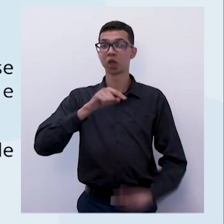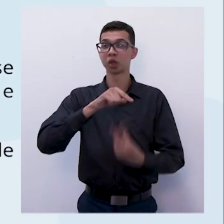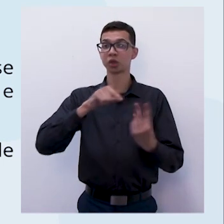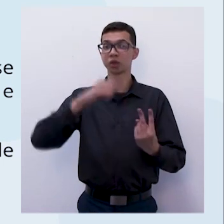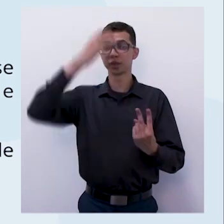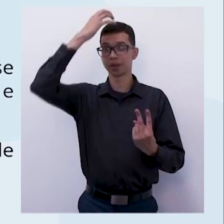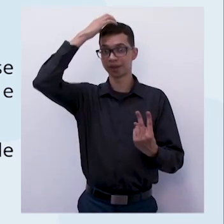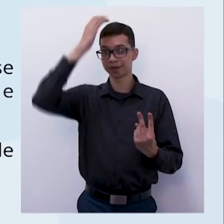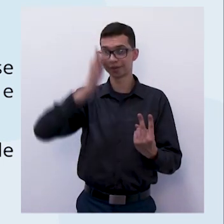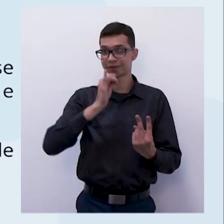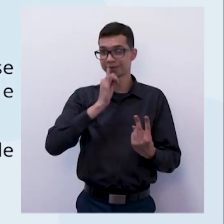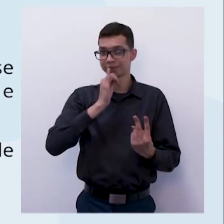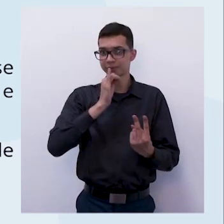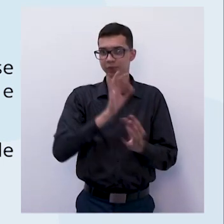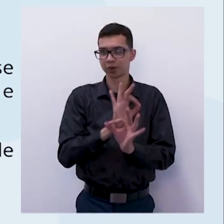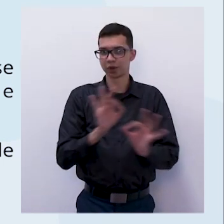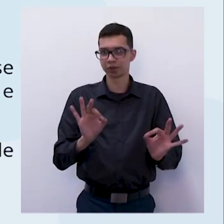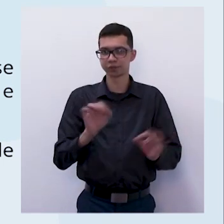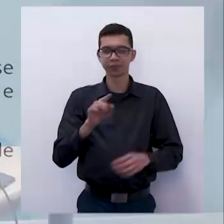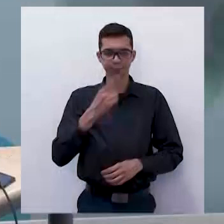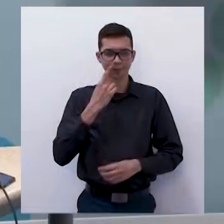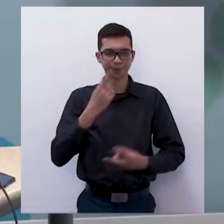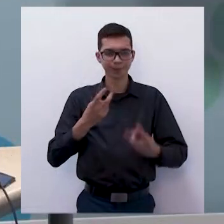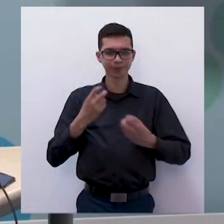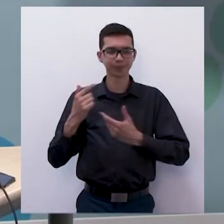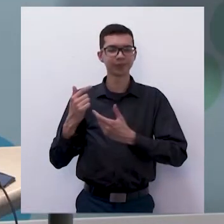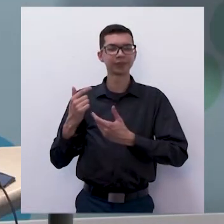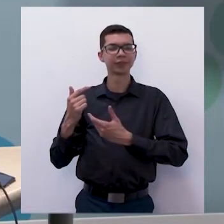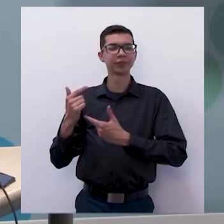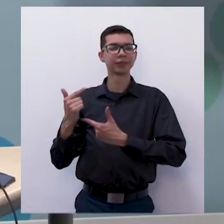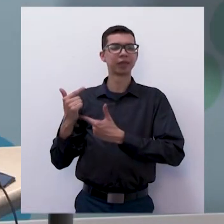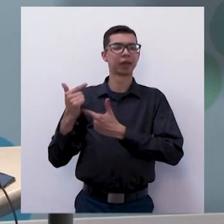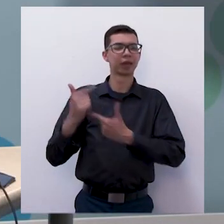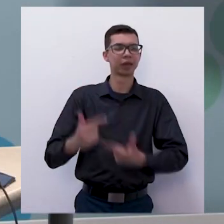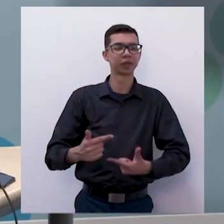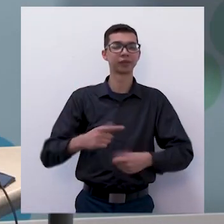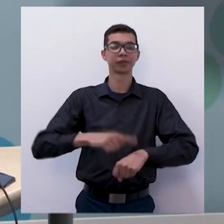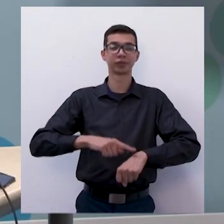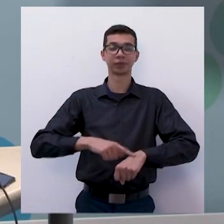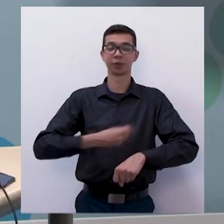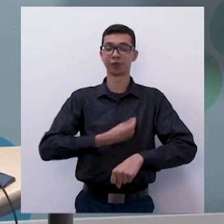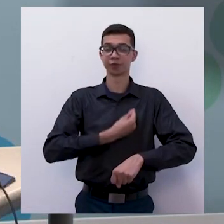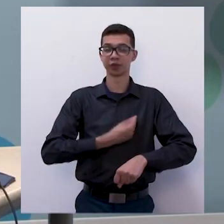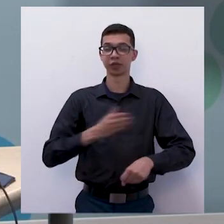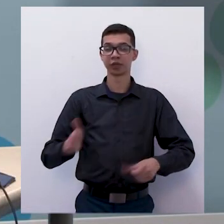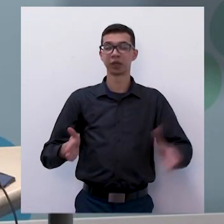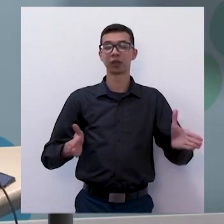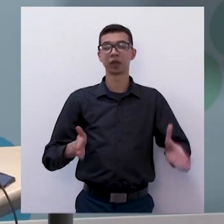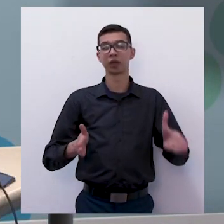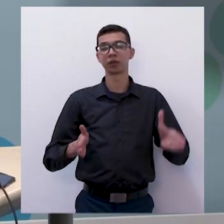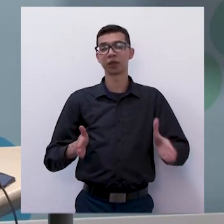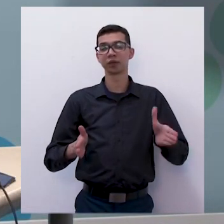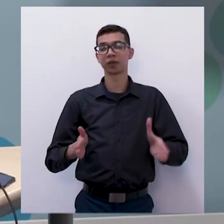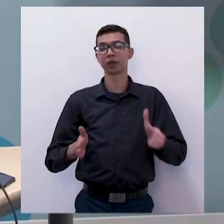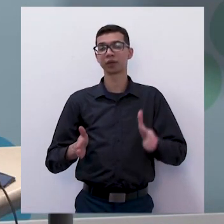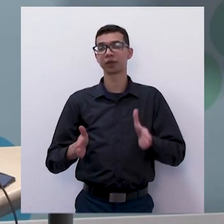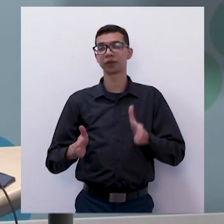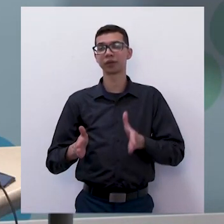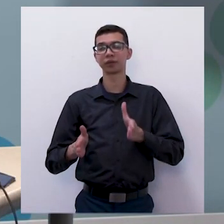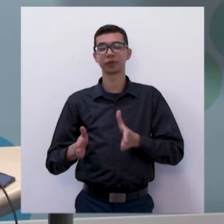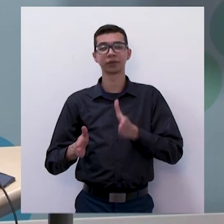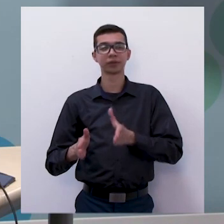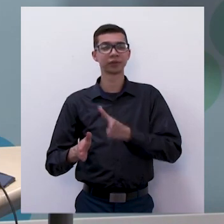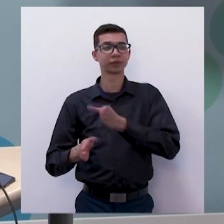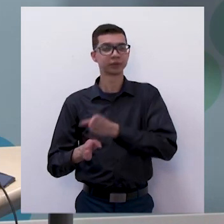trajetória inteira, duríssima, para você conquistar a cidadania em Esparta. Não é tão